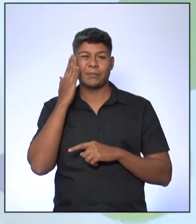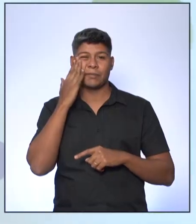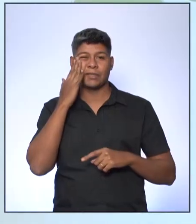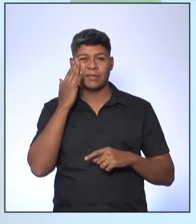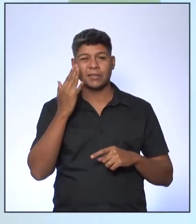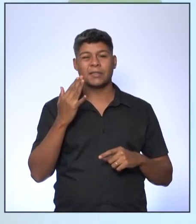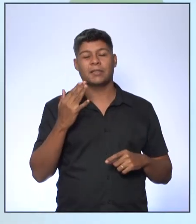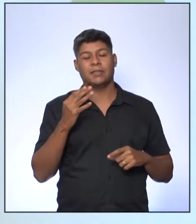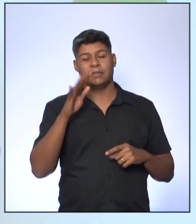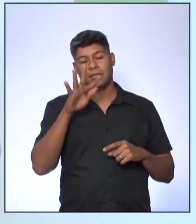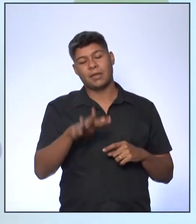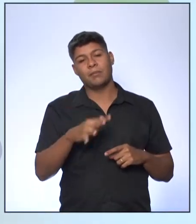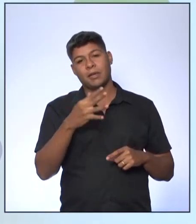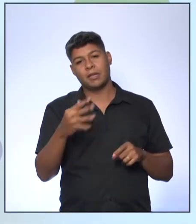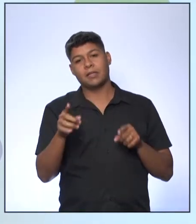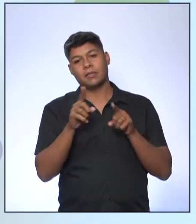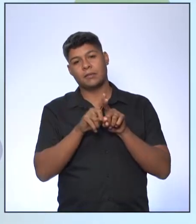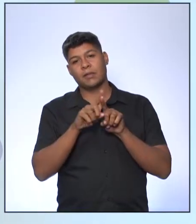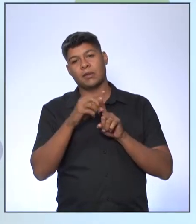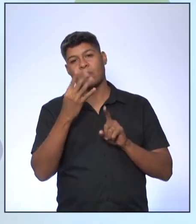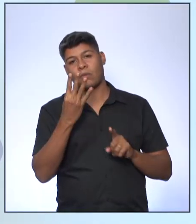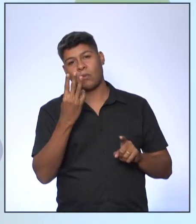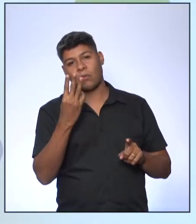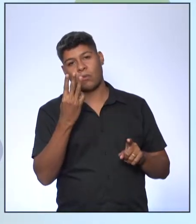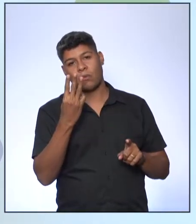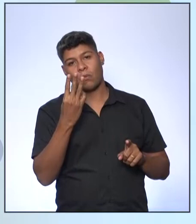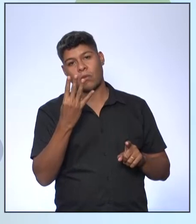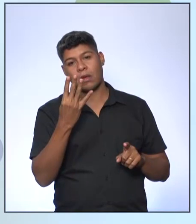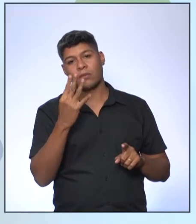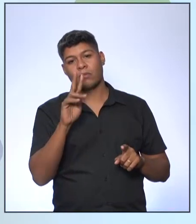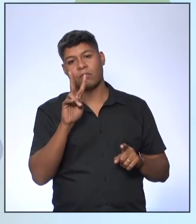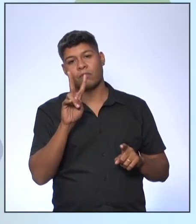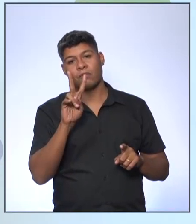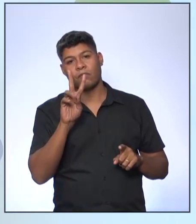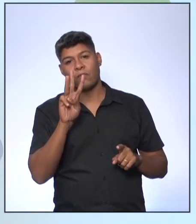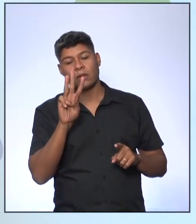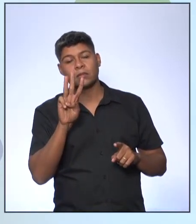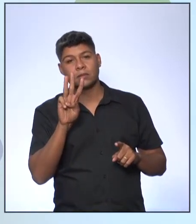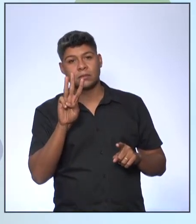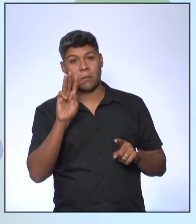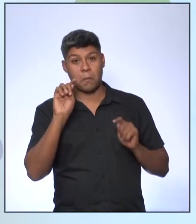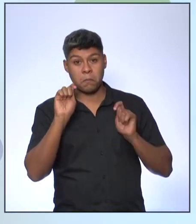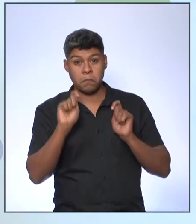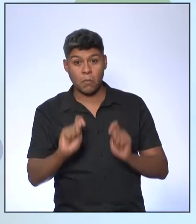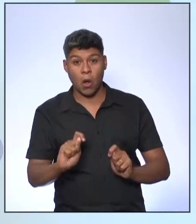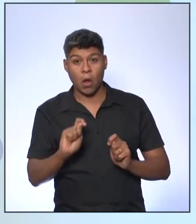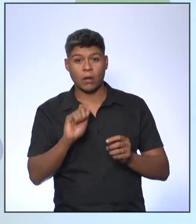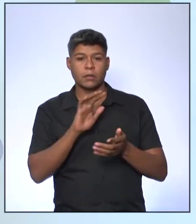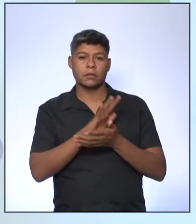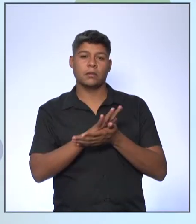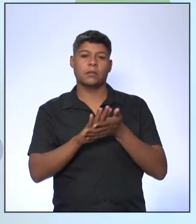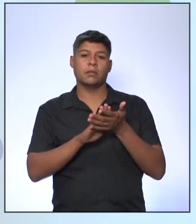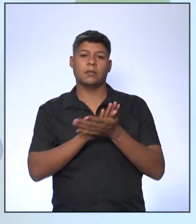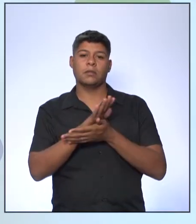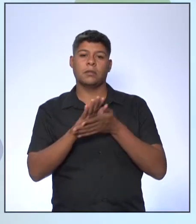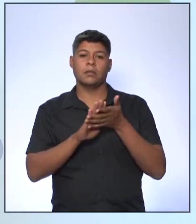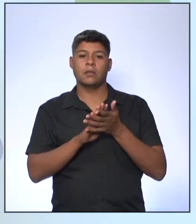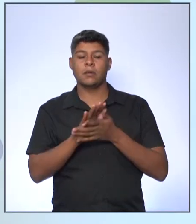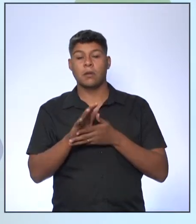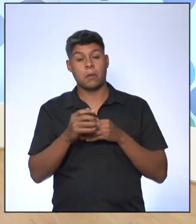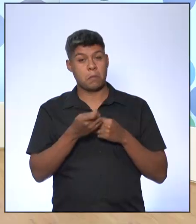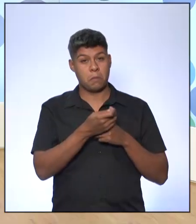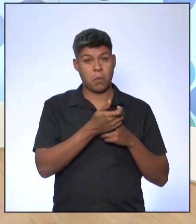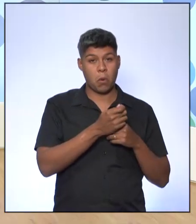aí na minha tabela também com 4 watts. Então não é algo muito potente. Olha, pouco